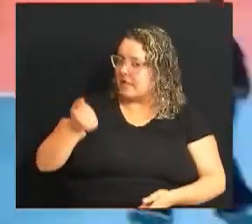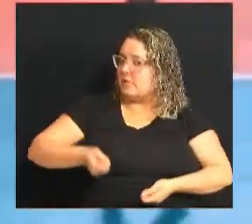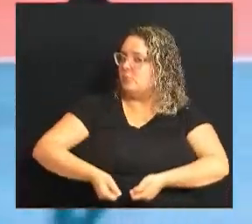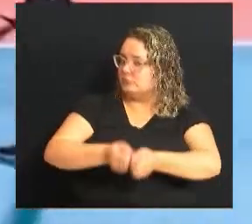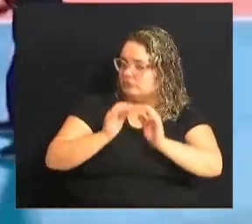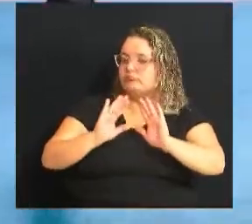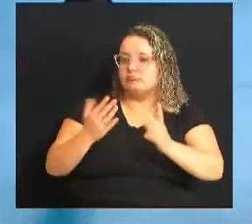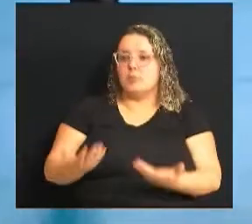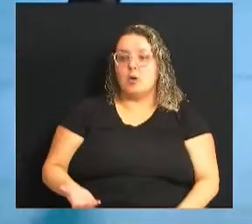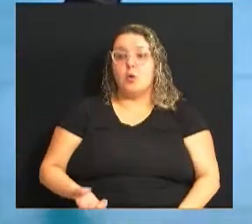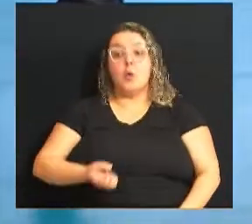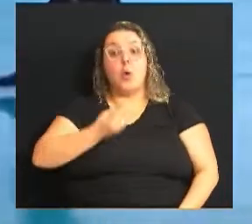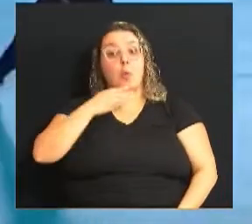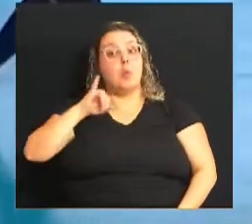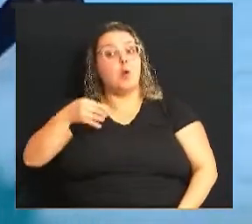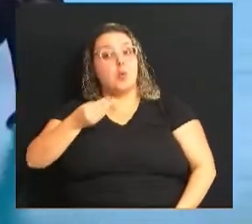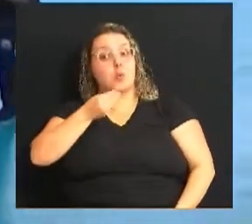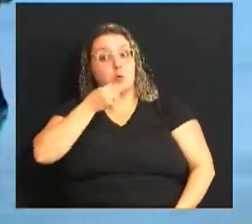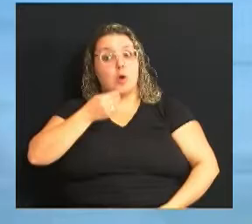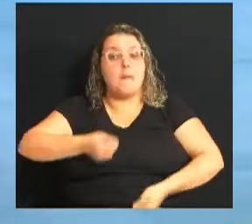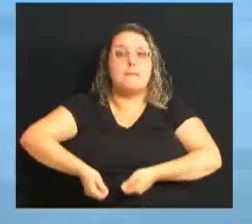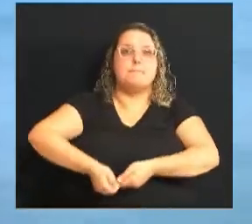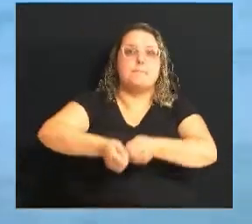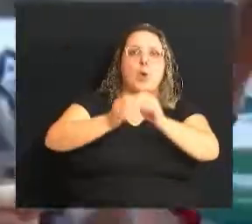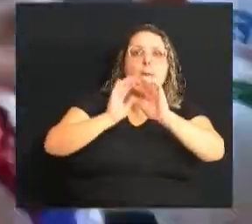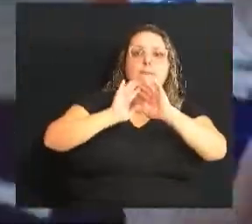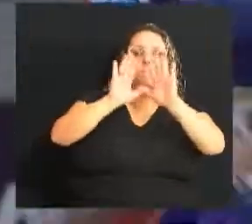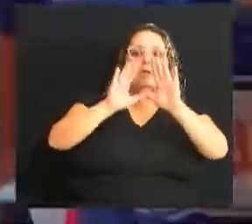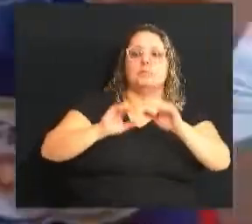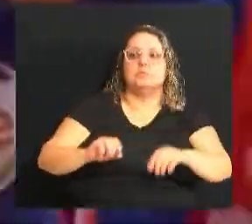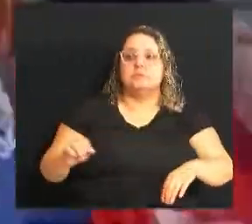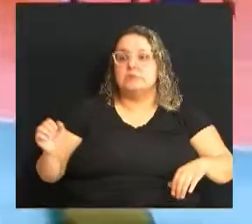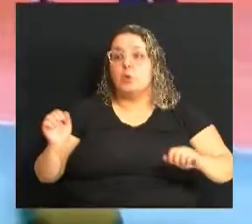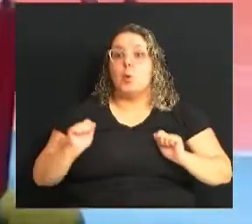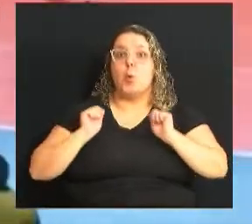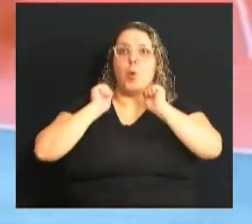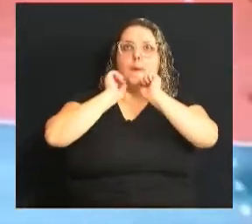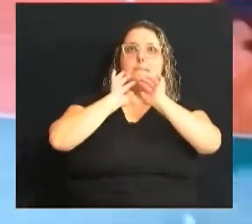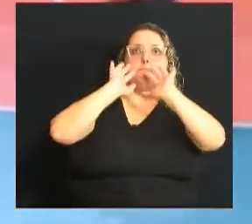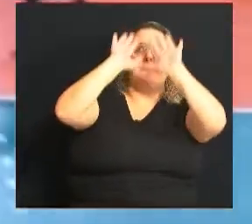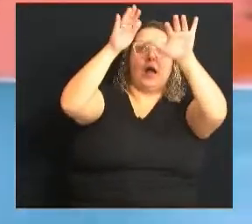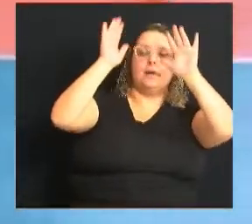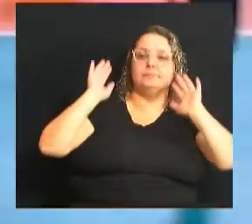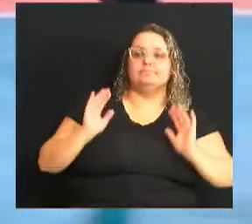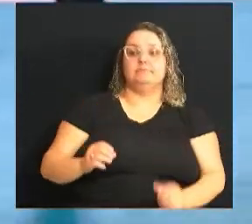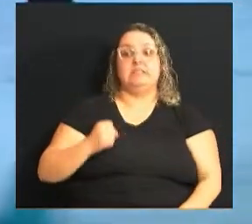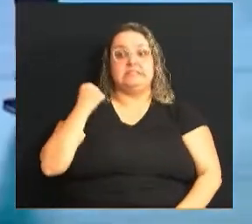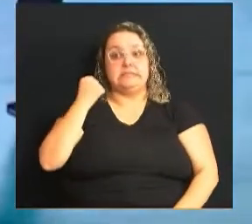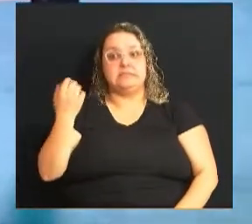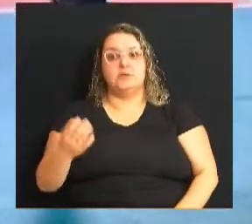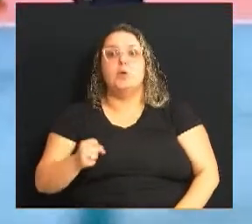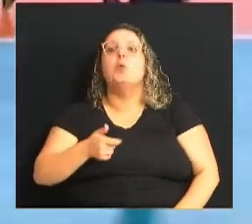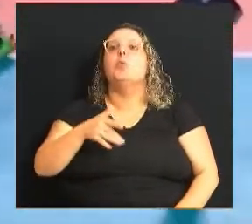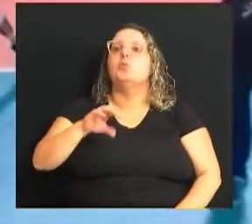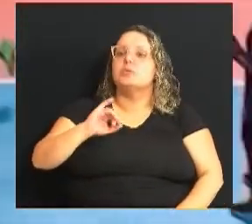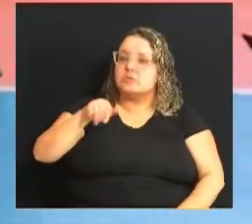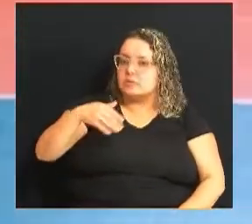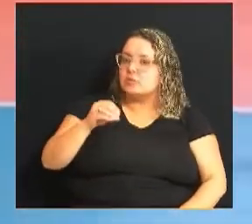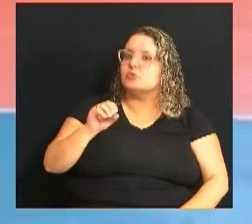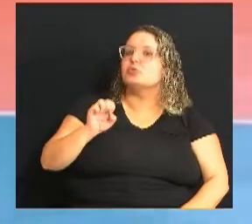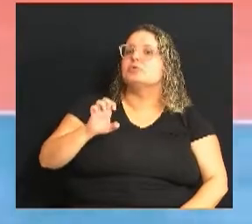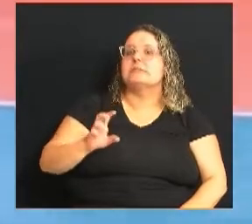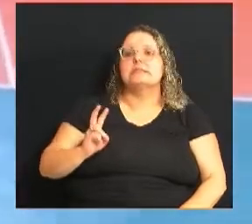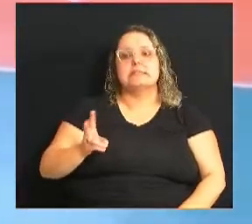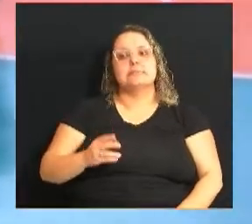bom aproveitamento no passe e um ataque agressivo, o São José sempre ficou à frente no placar